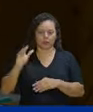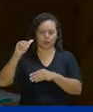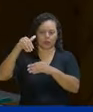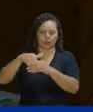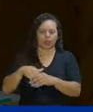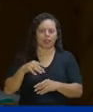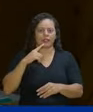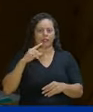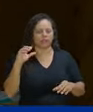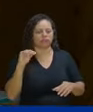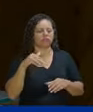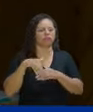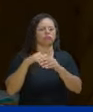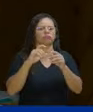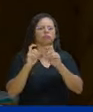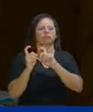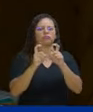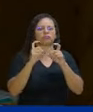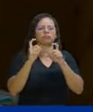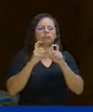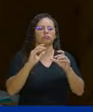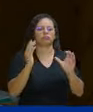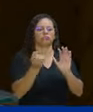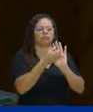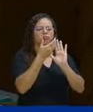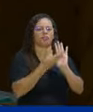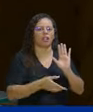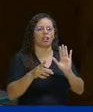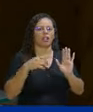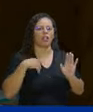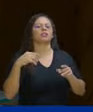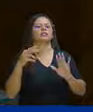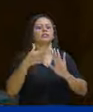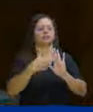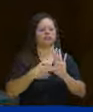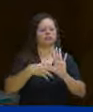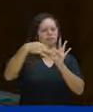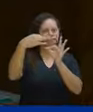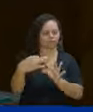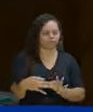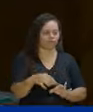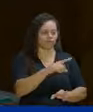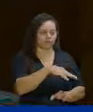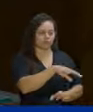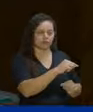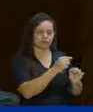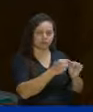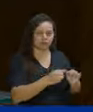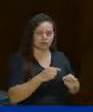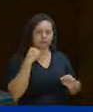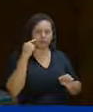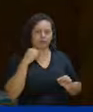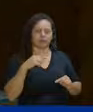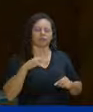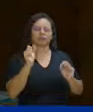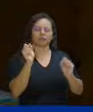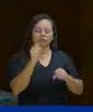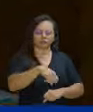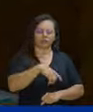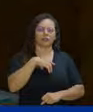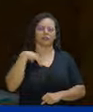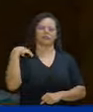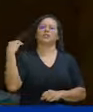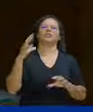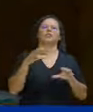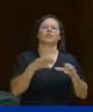que o acordo embargado considerou regulares os gastos com os escritórios Aparecido Silva Sociedade Unipessoal